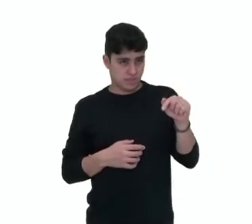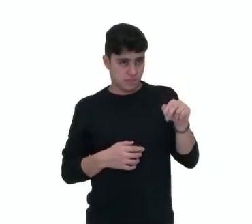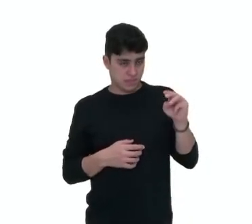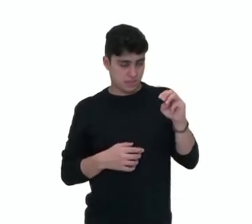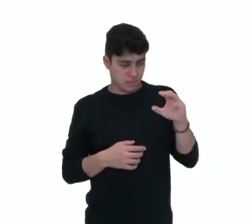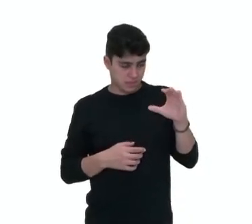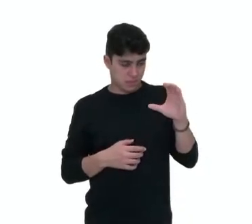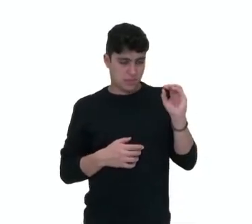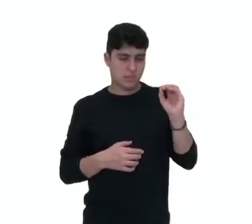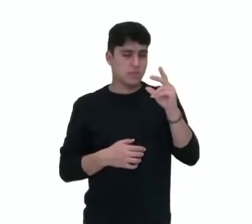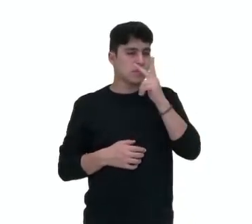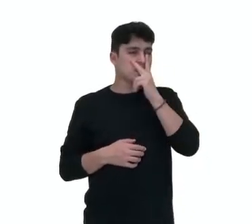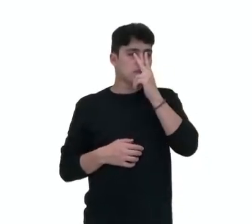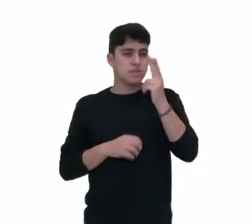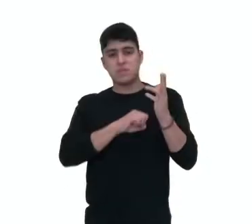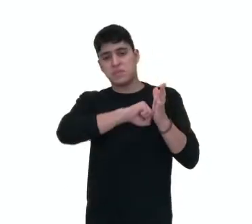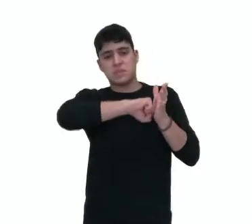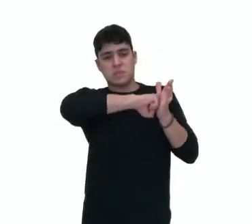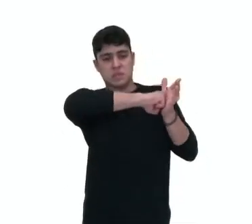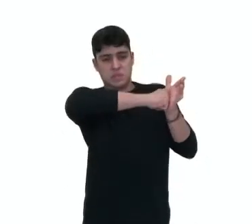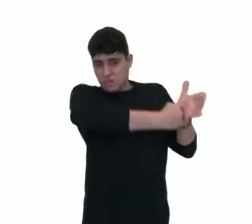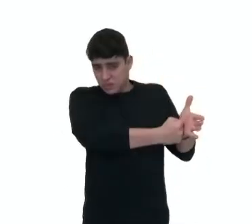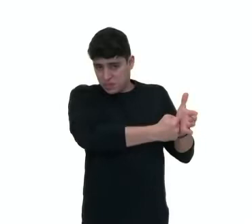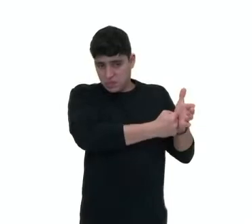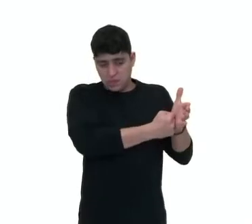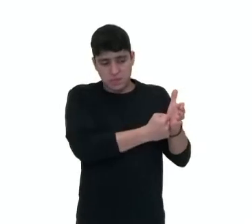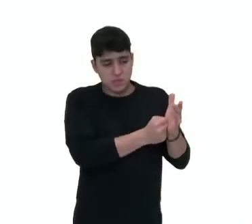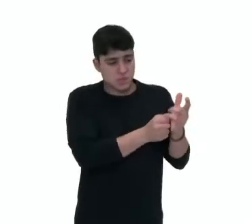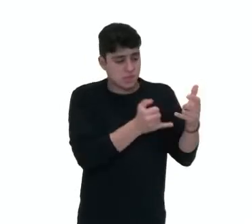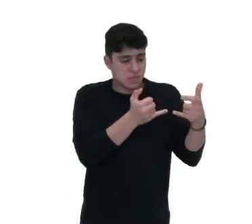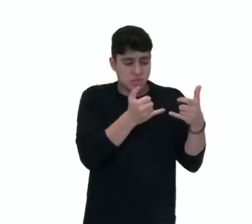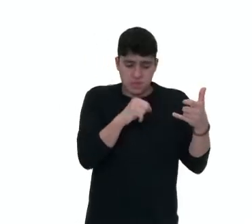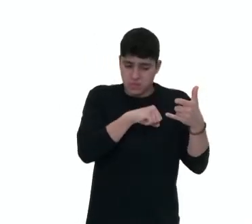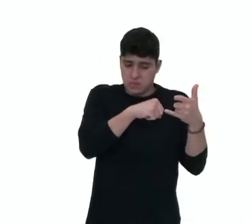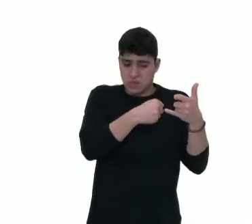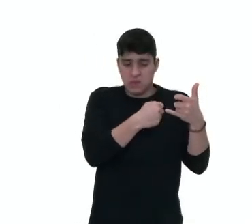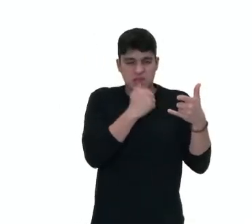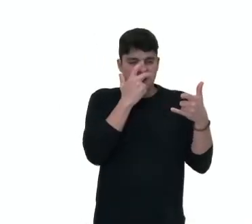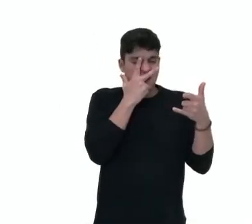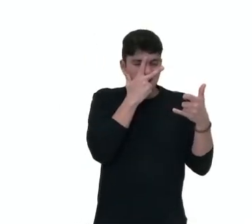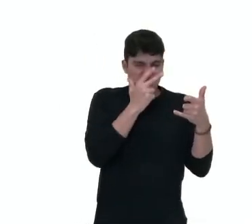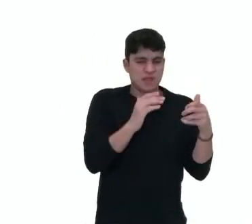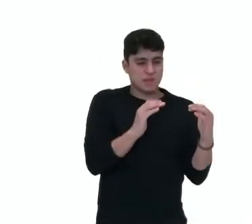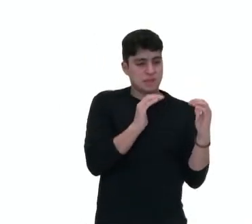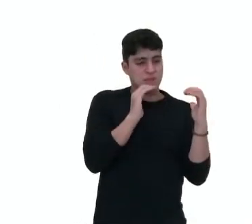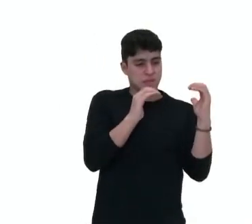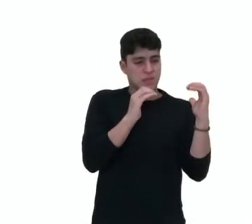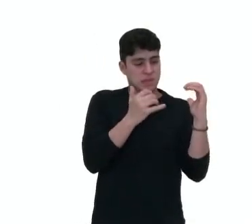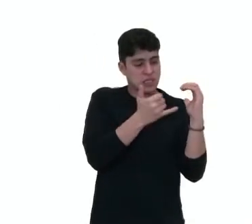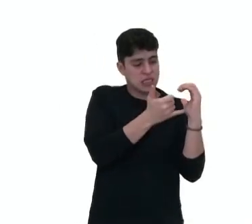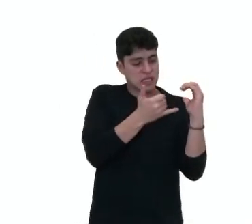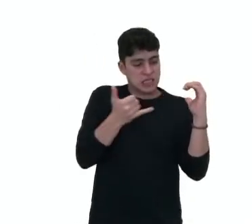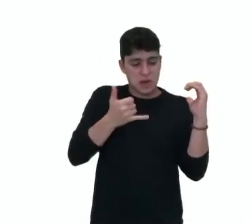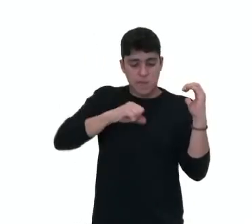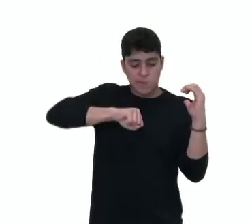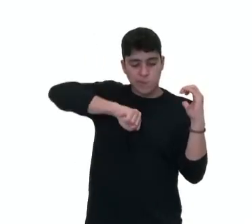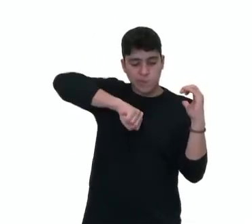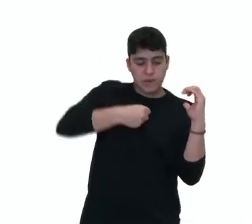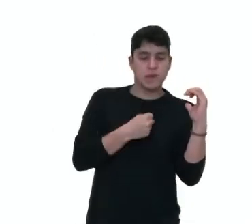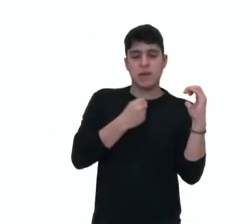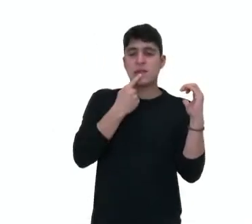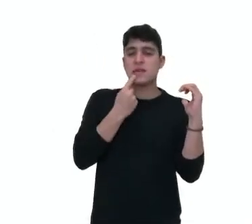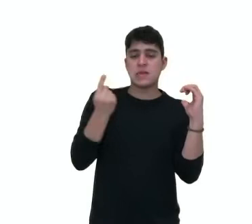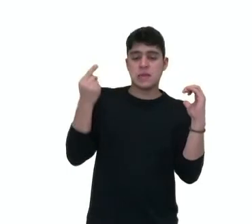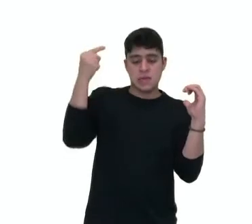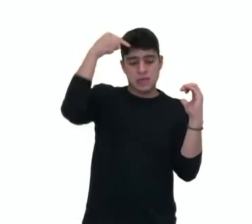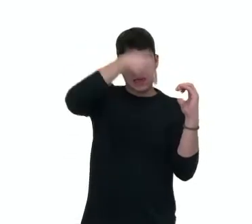pela interrupção do fluxo sanguíneo no cérebro. Não chega sangue numa determinada região, bloqueou o caminho. Pensa